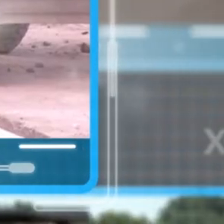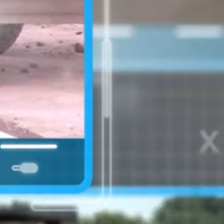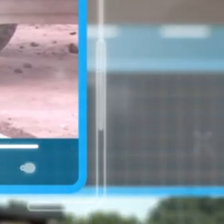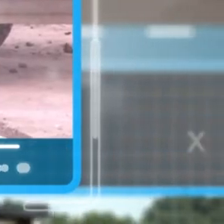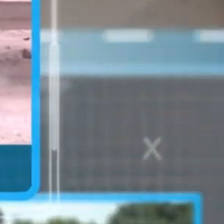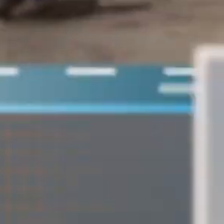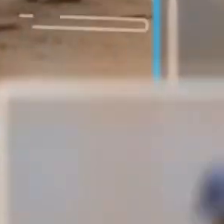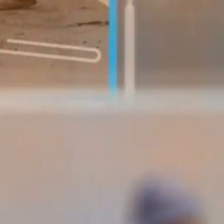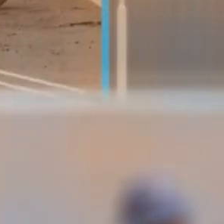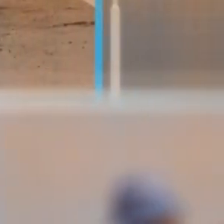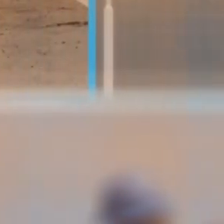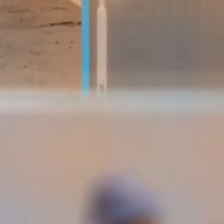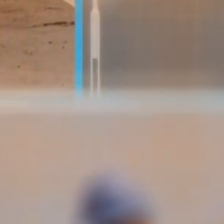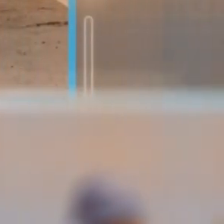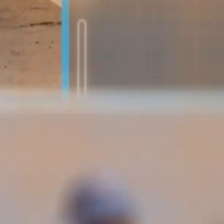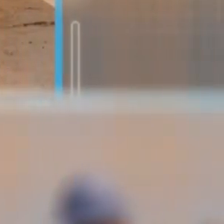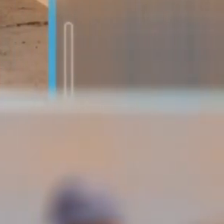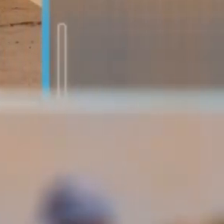E aí